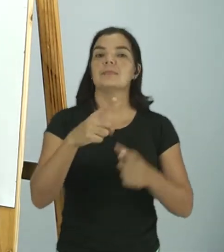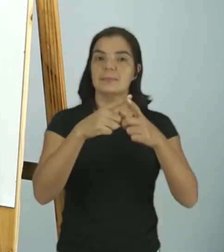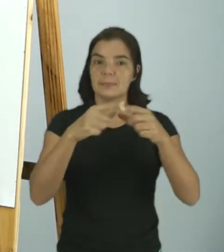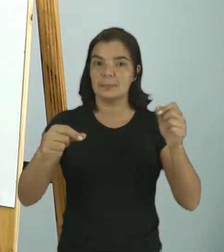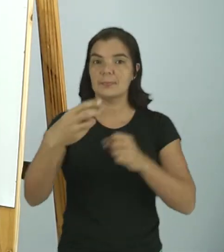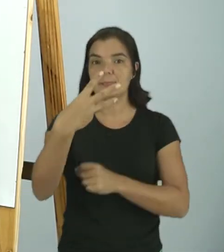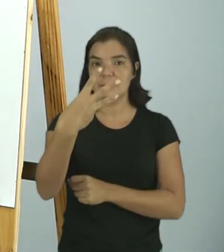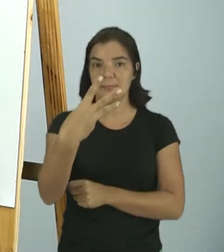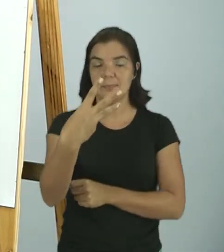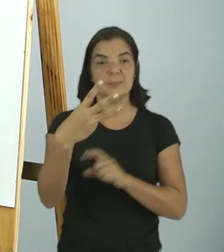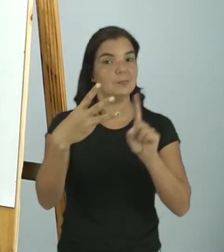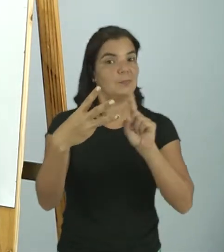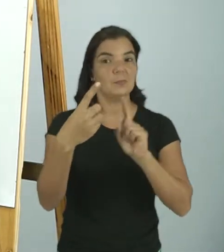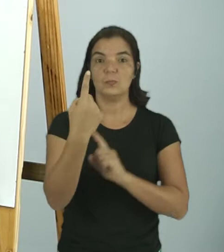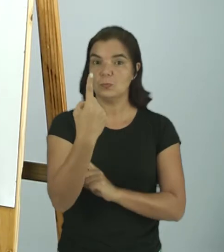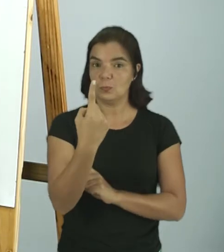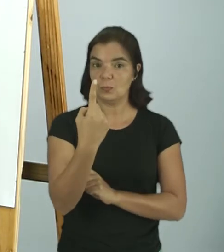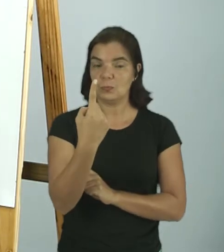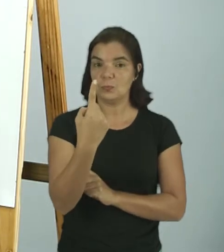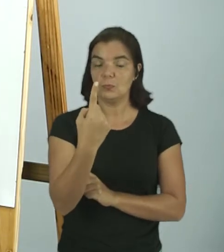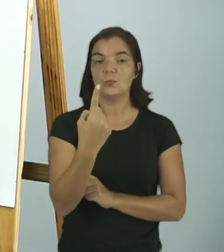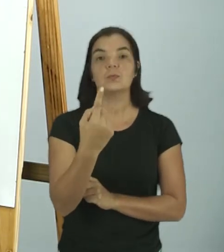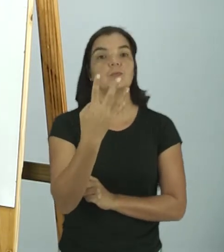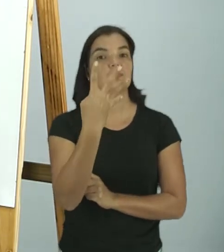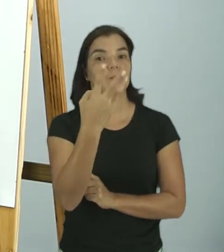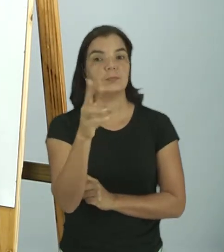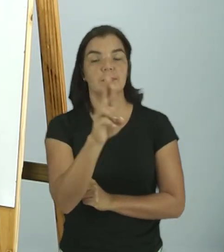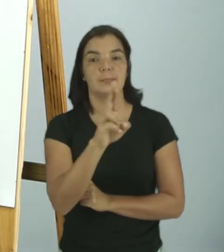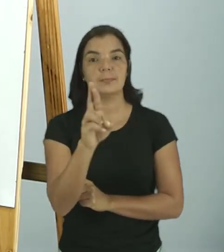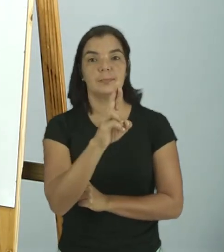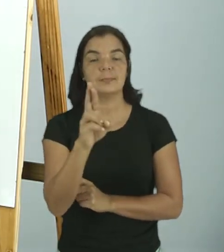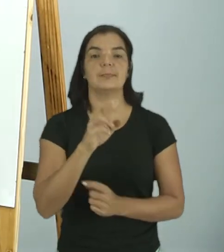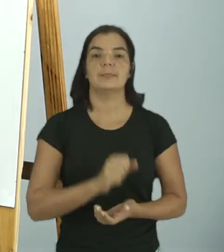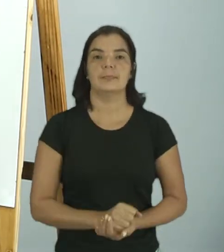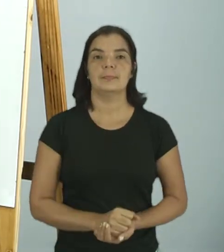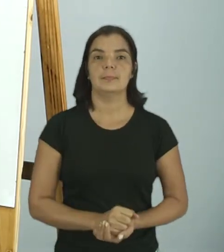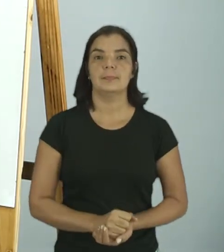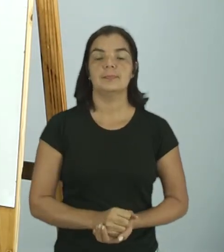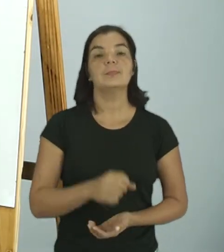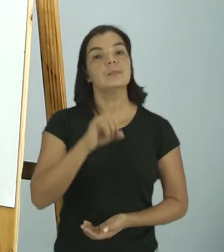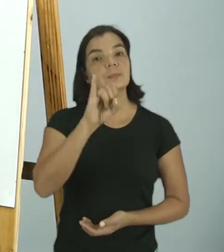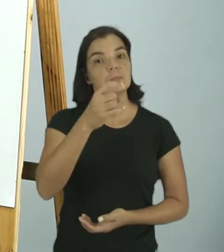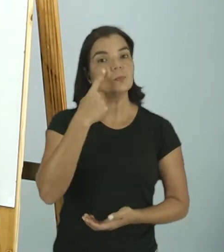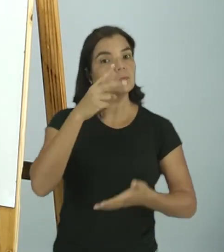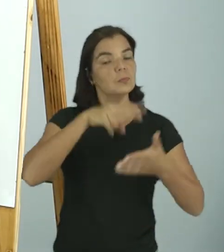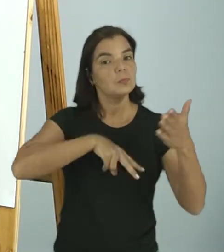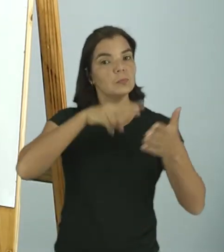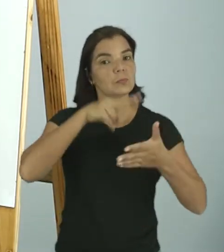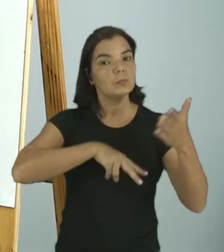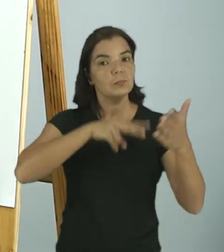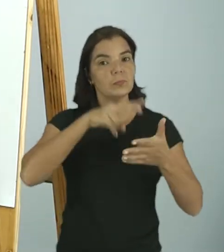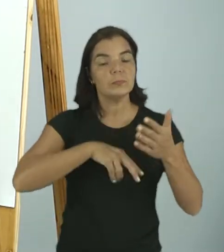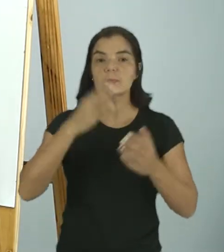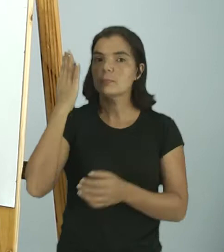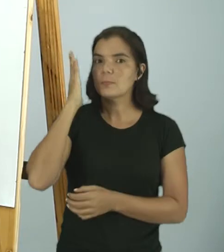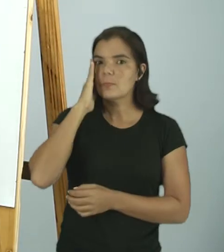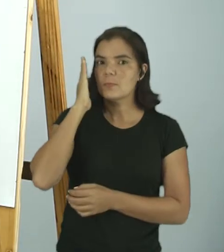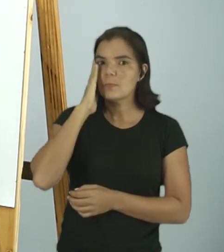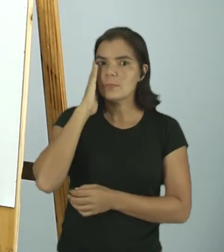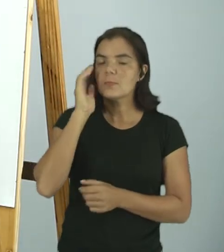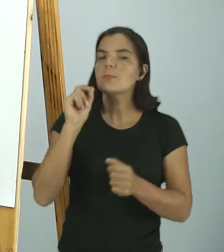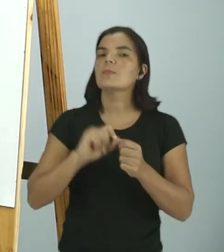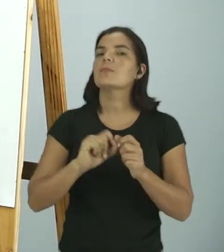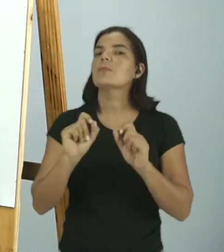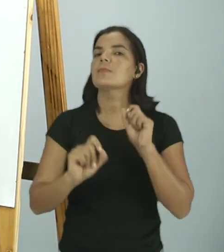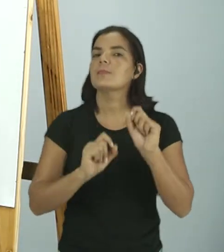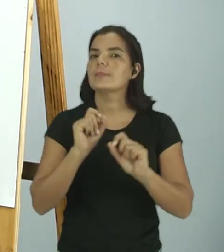três mãos não é um é três custa quatro reais se eu não leu probleminha e não entender